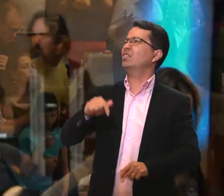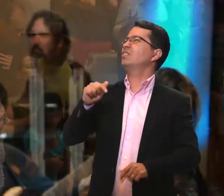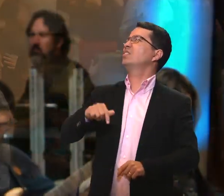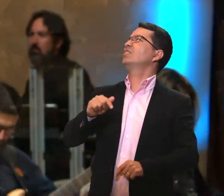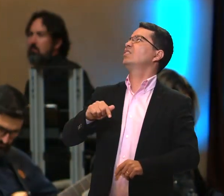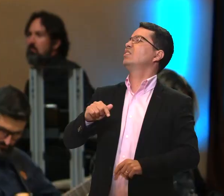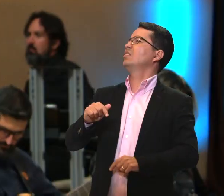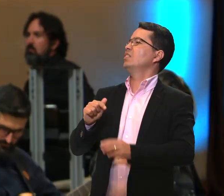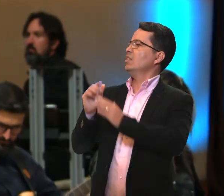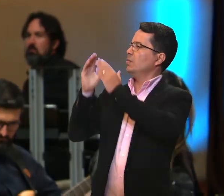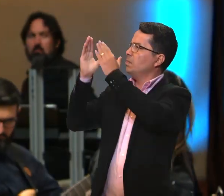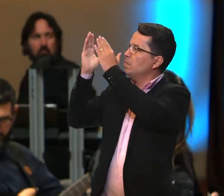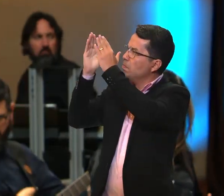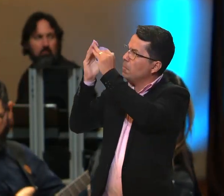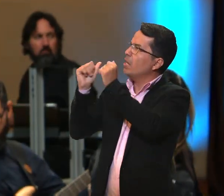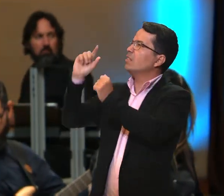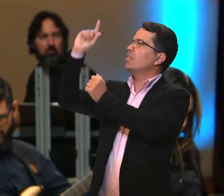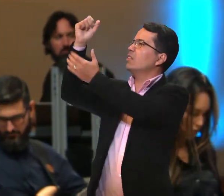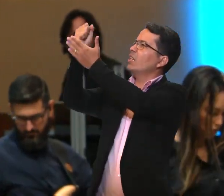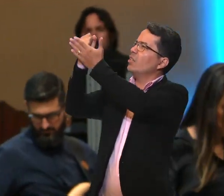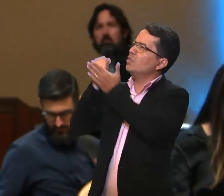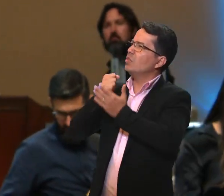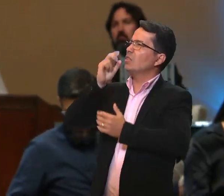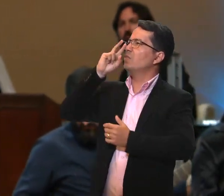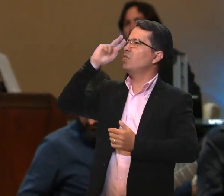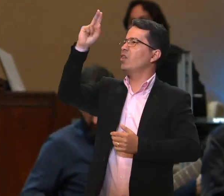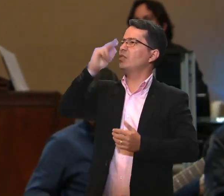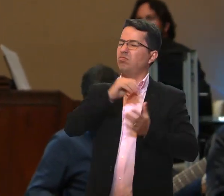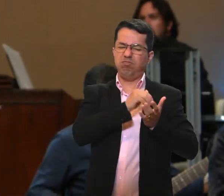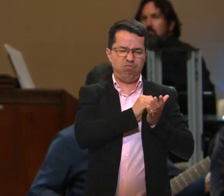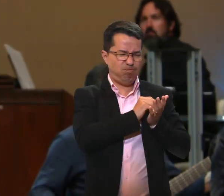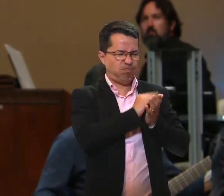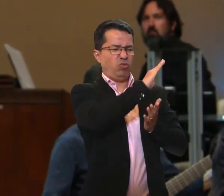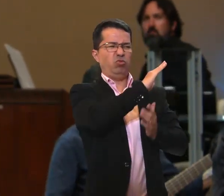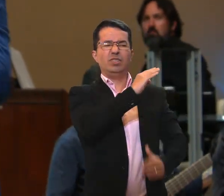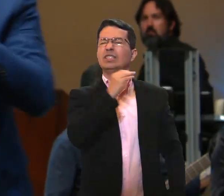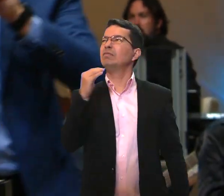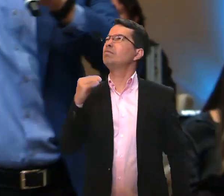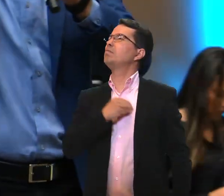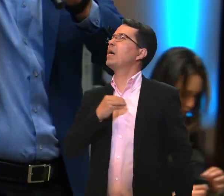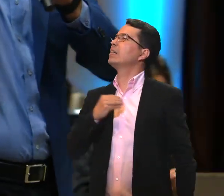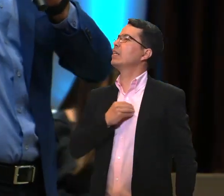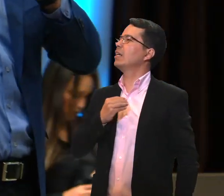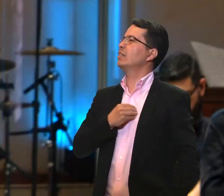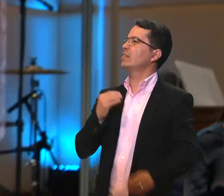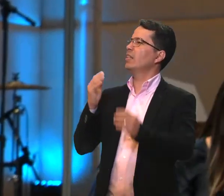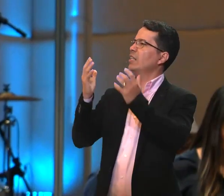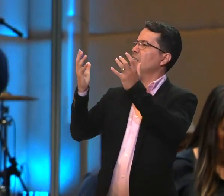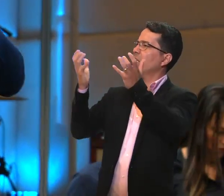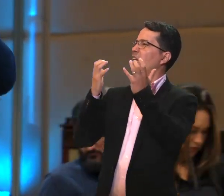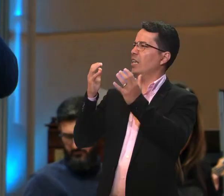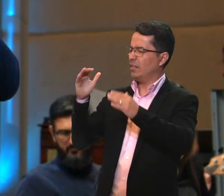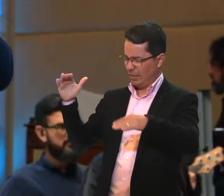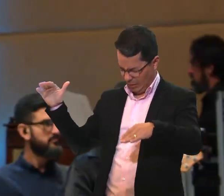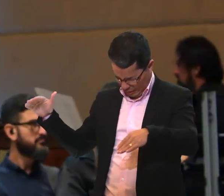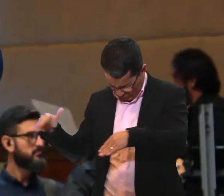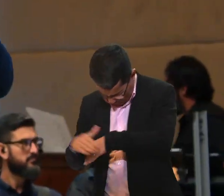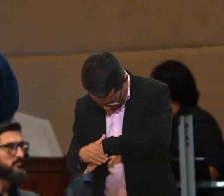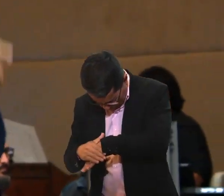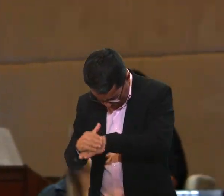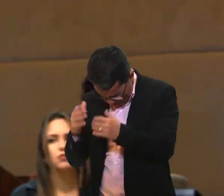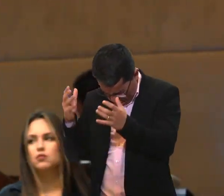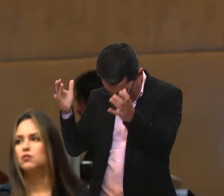quero abandonar pecados. Deus, eu quero me humilhar na tua presença. Deus, eu quero fazer parte